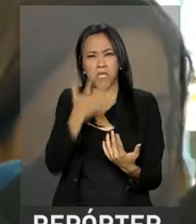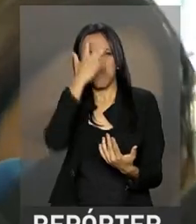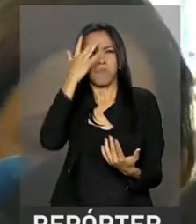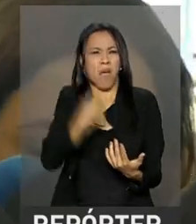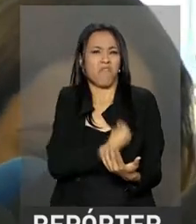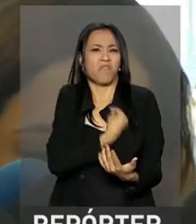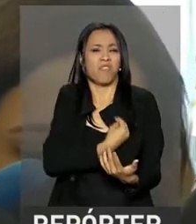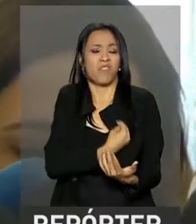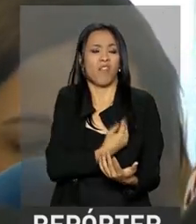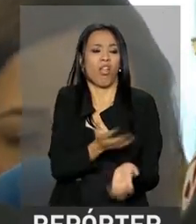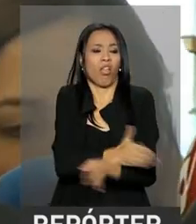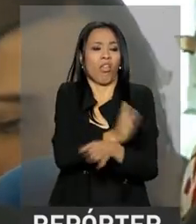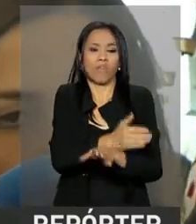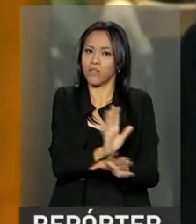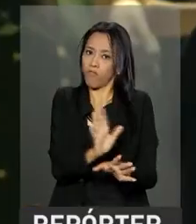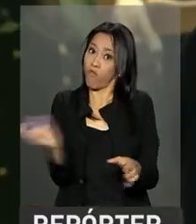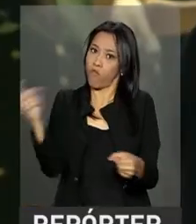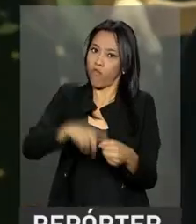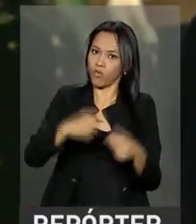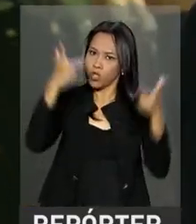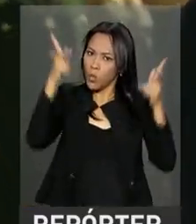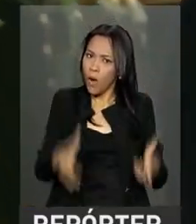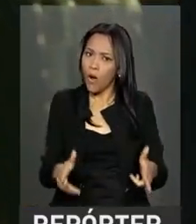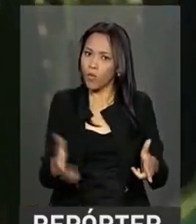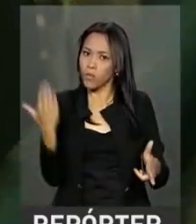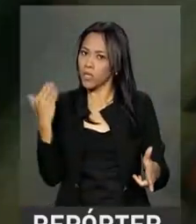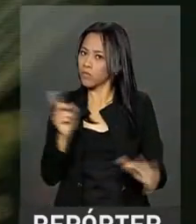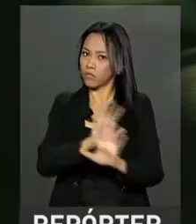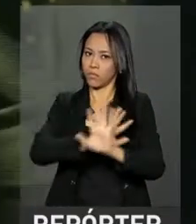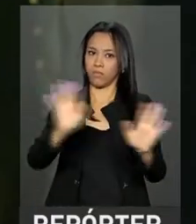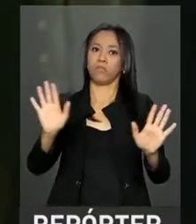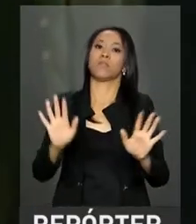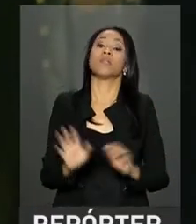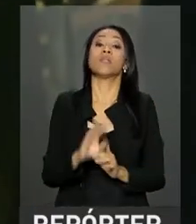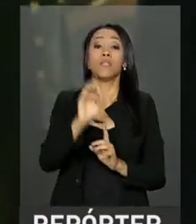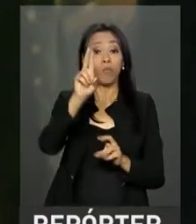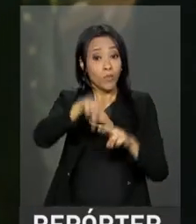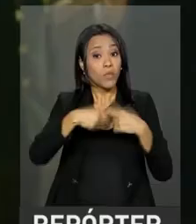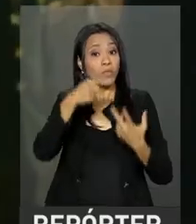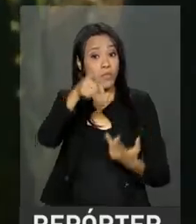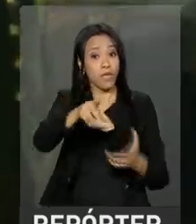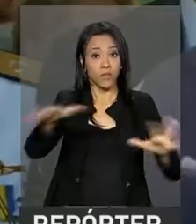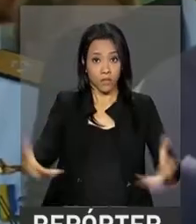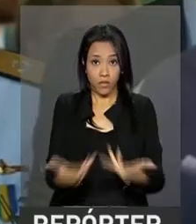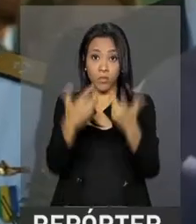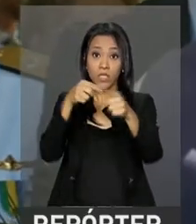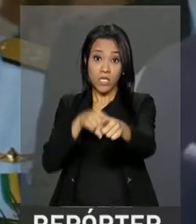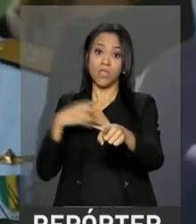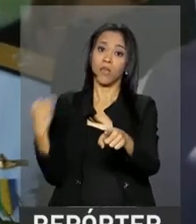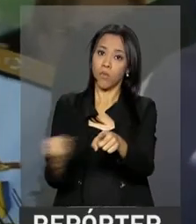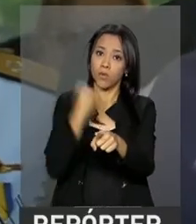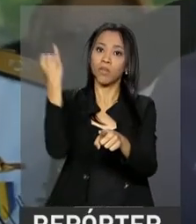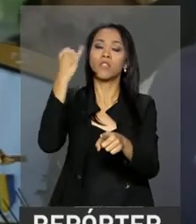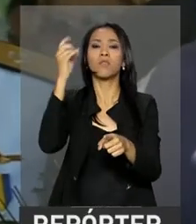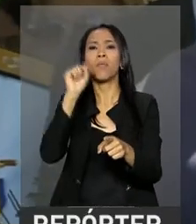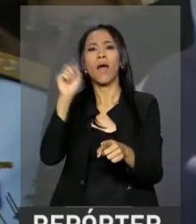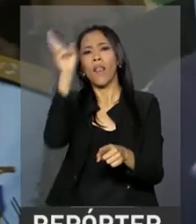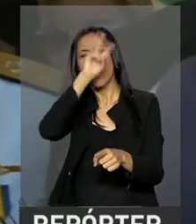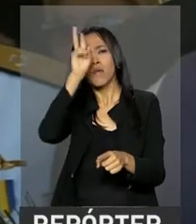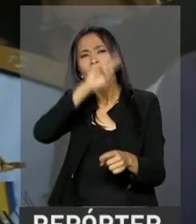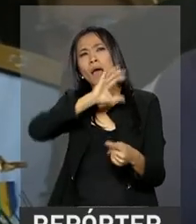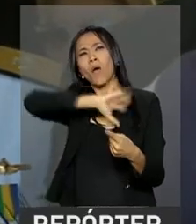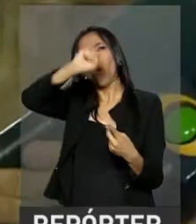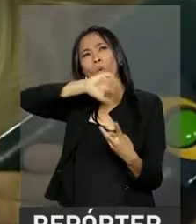vida, volte a acontecer. Para o ministro da Fazenda, cerimônias como essas são importantes para celebrar as conquistas